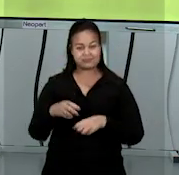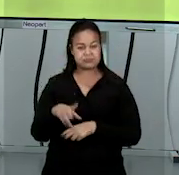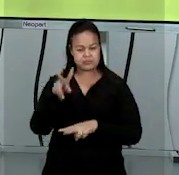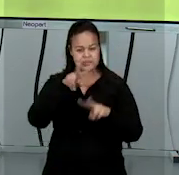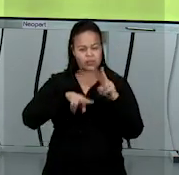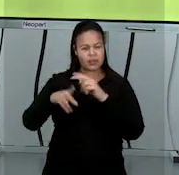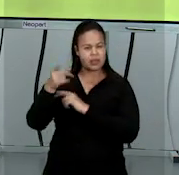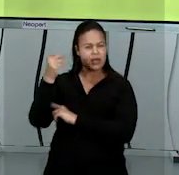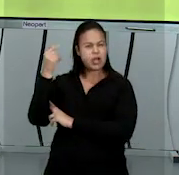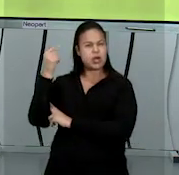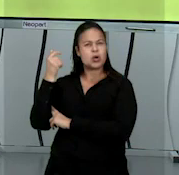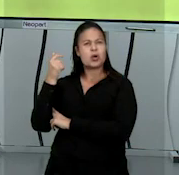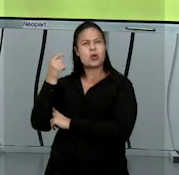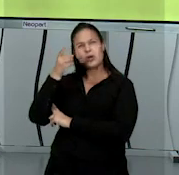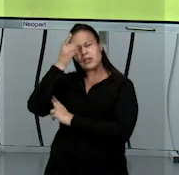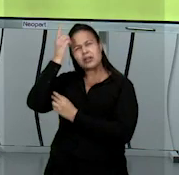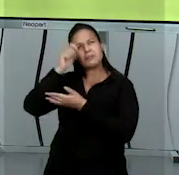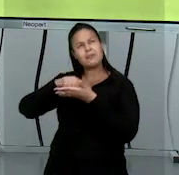social importante, não é?